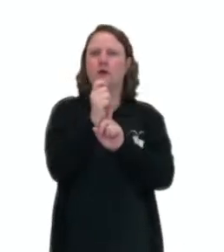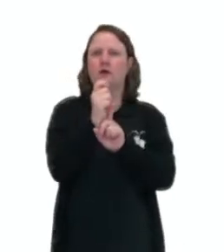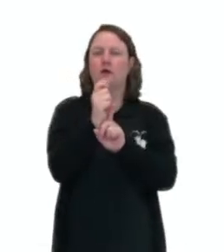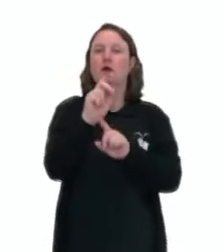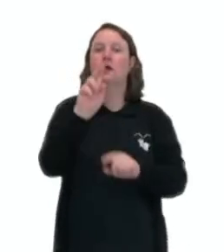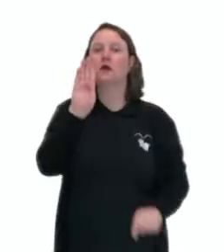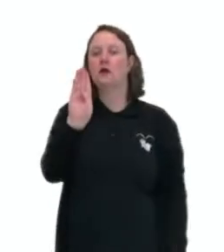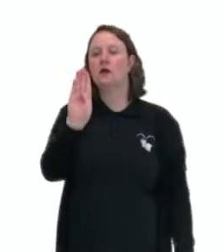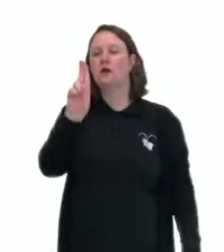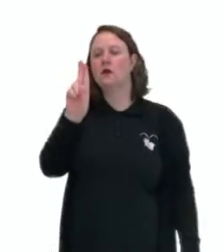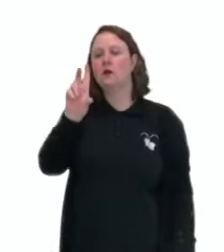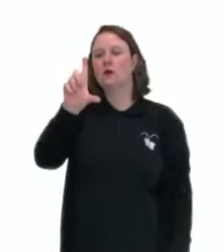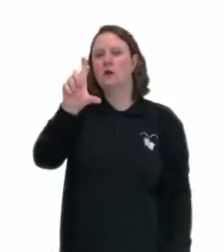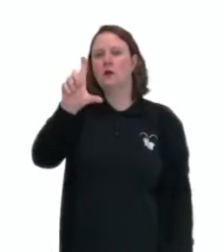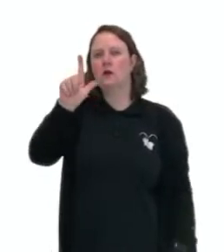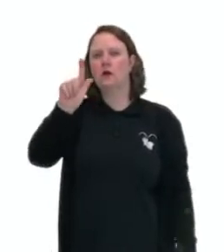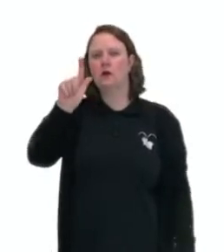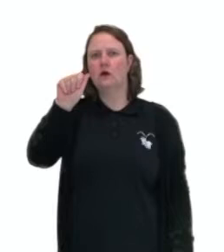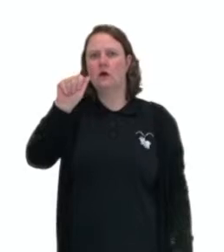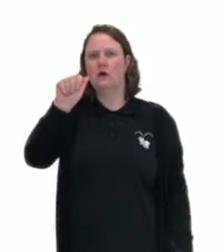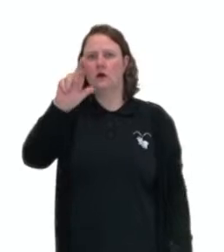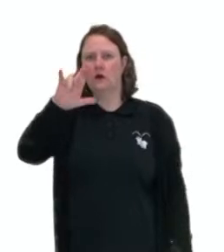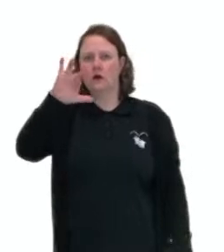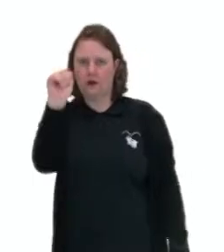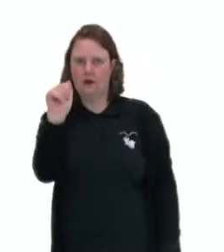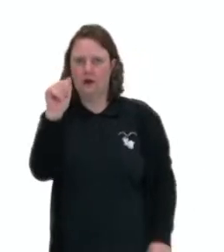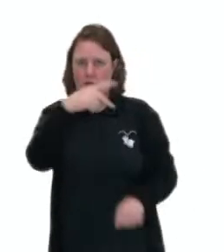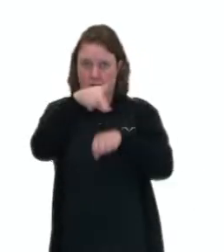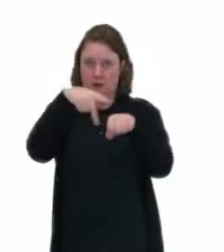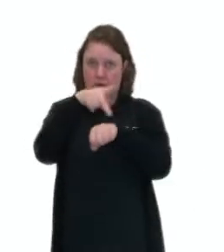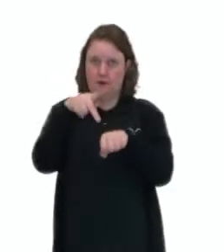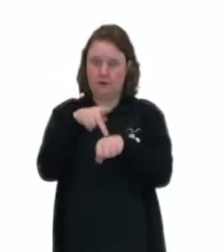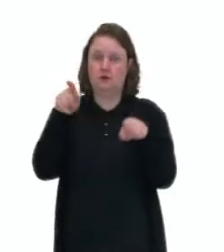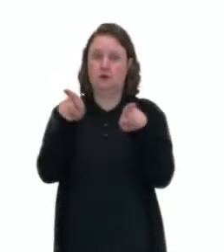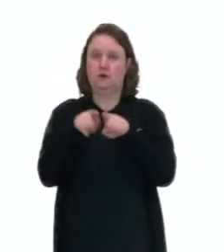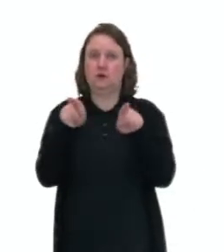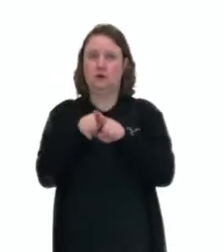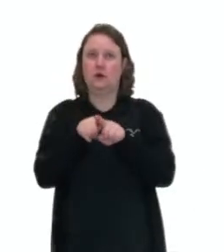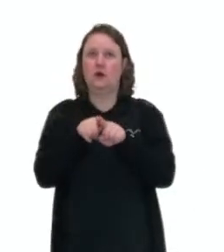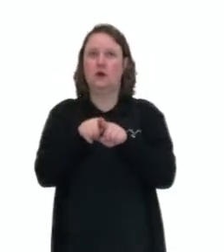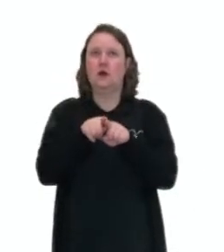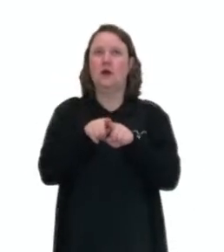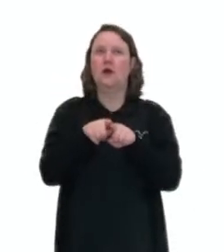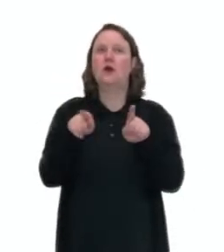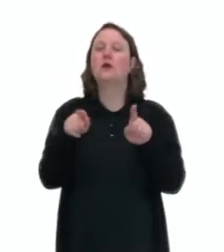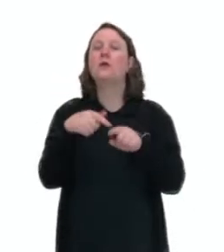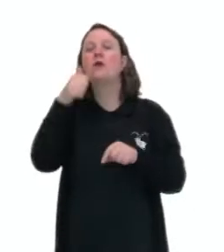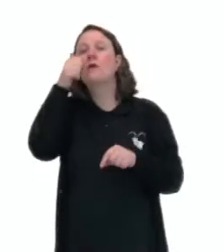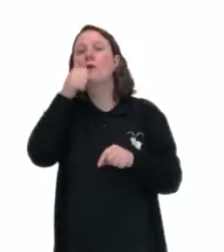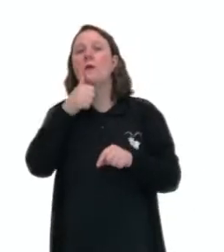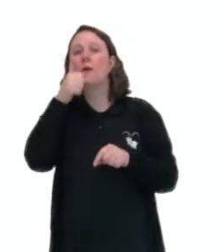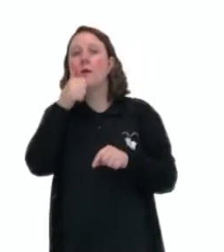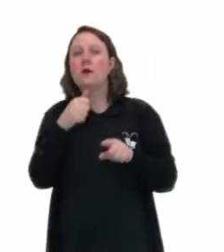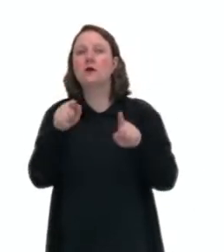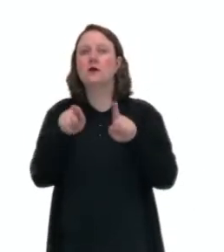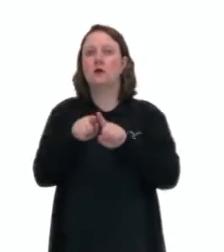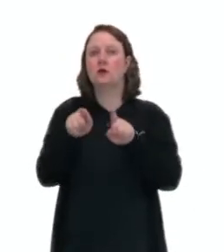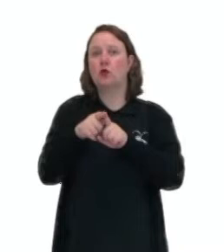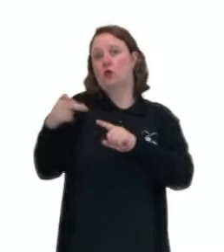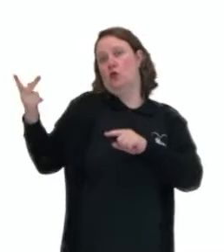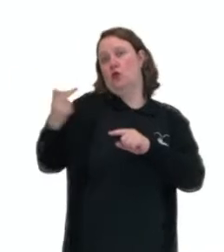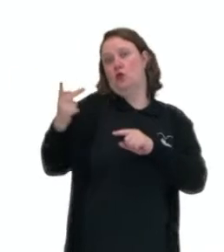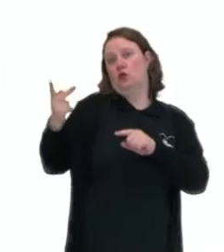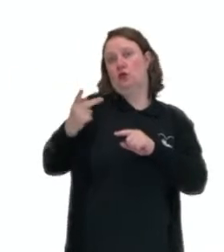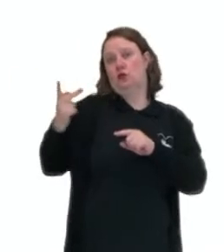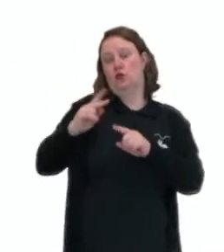e Jean-Claude Denat de Guillebon foi uma escultora marroquina. Eles formaram um